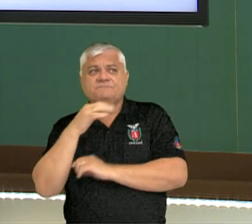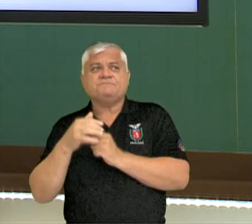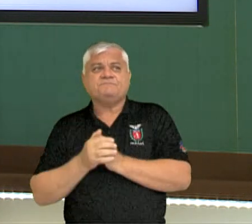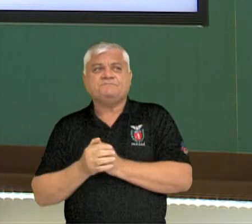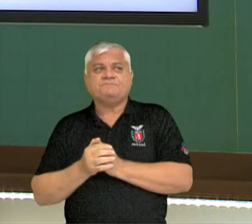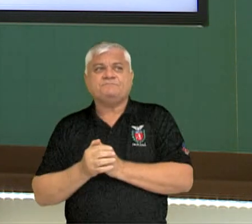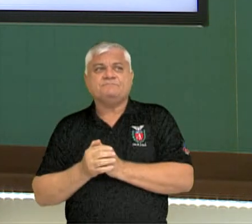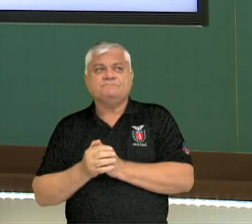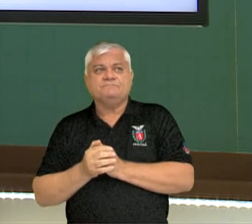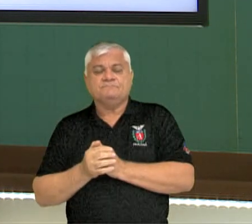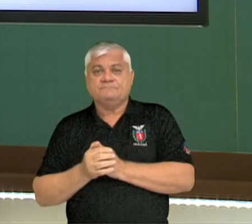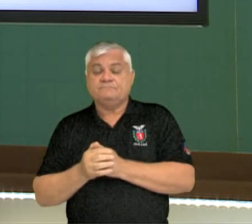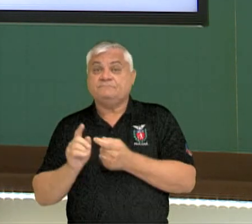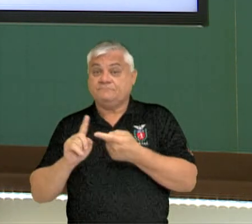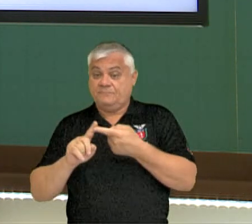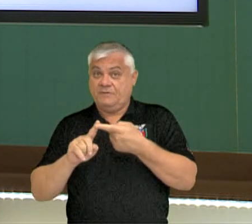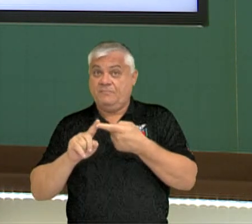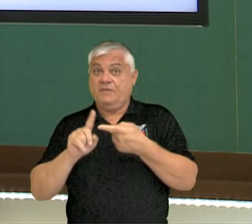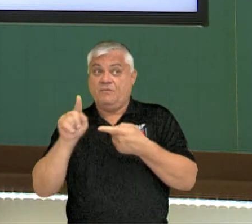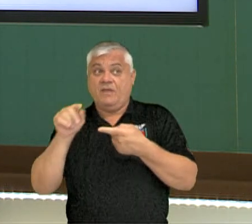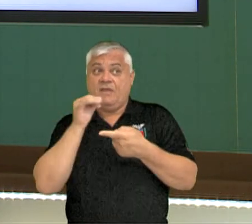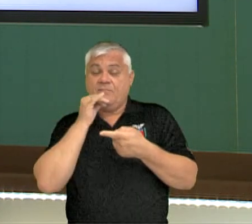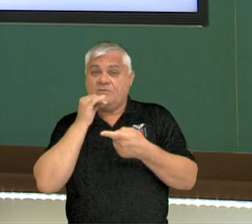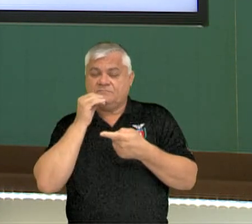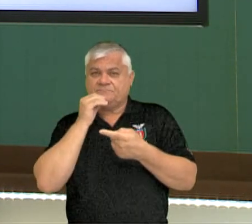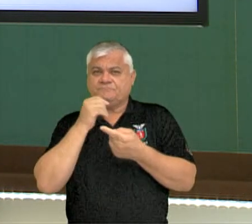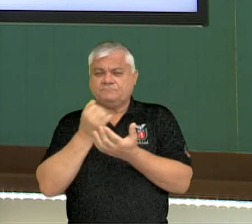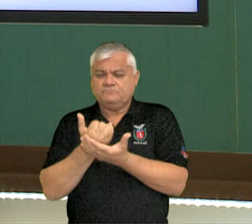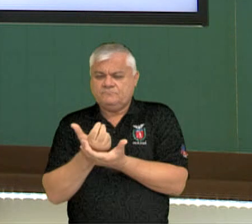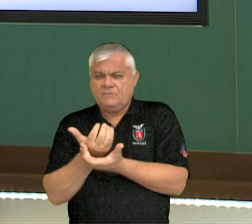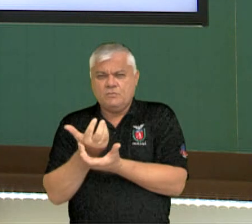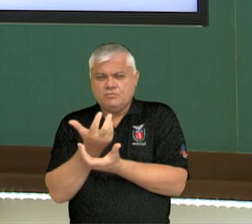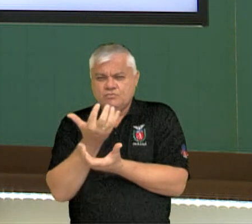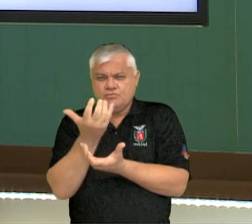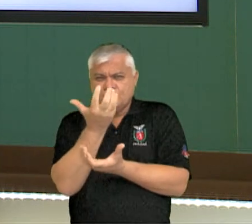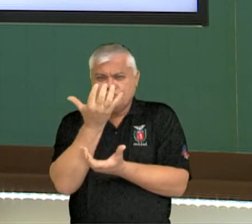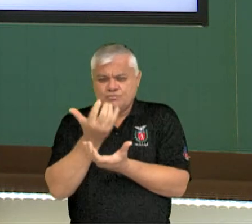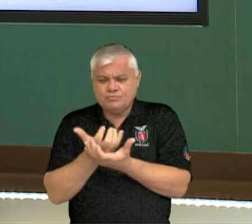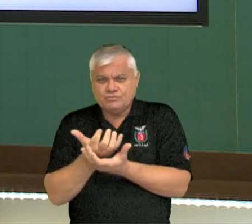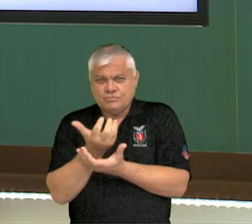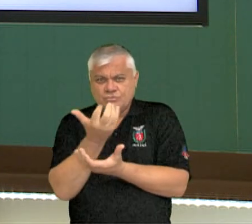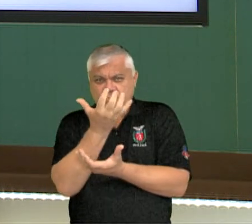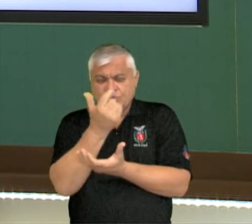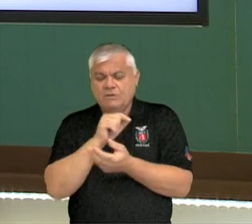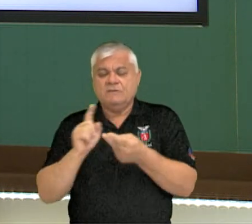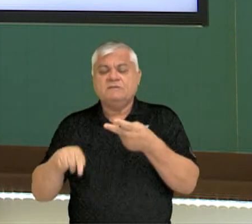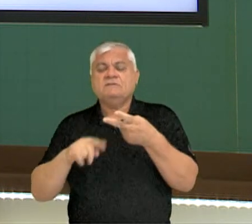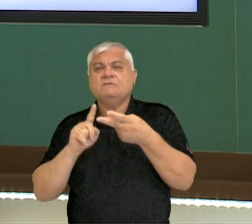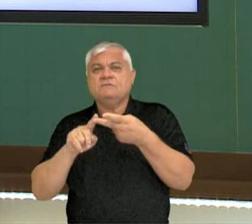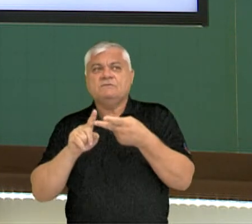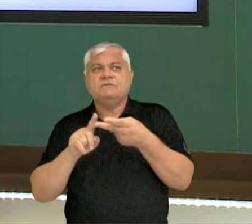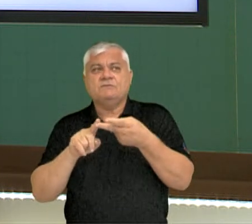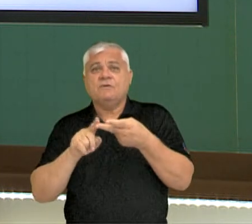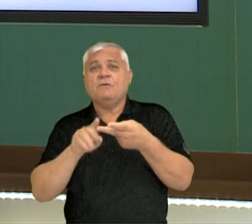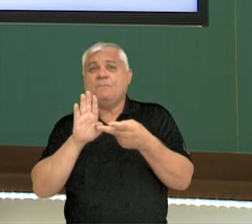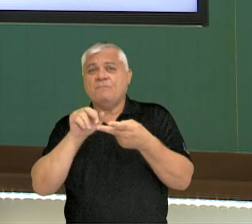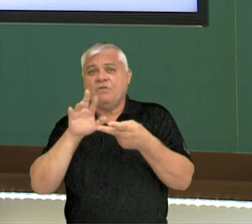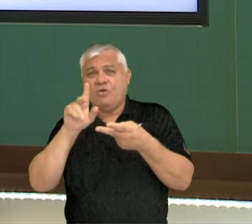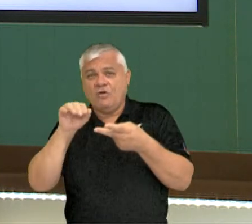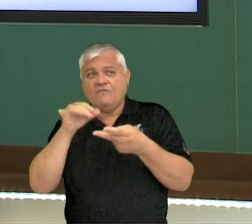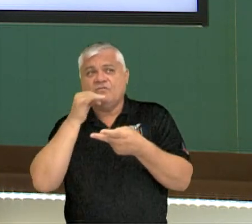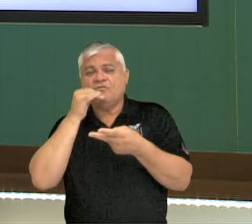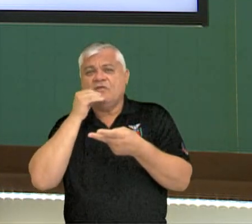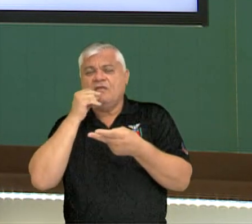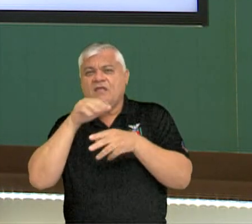O Anthocerófita corresponde, então, aos antóceros, as briófitas correspondem aos